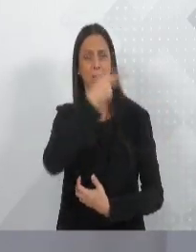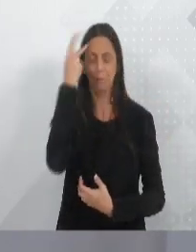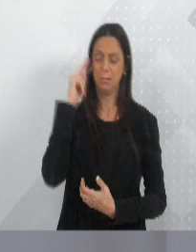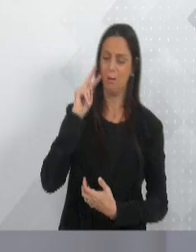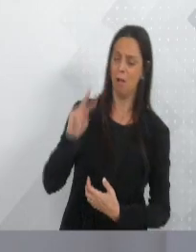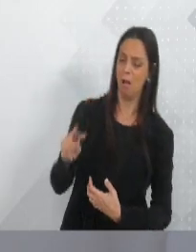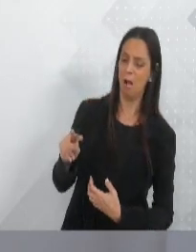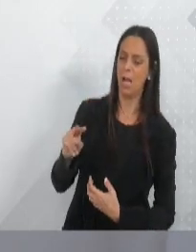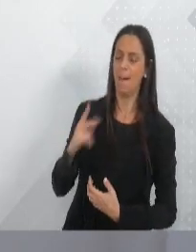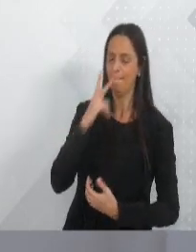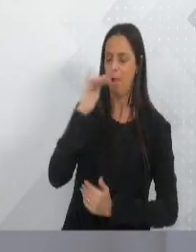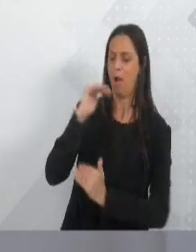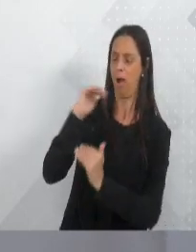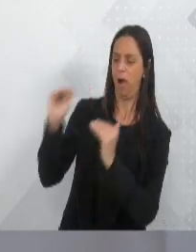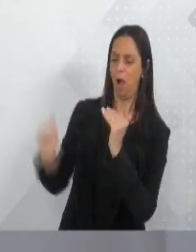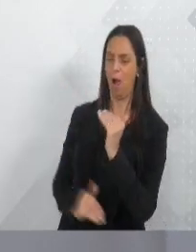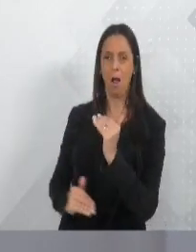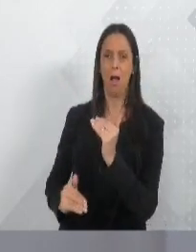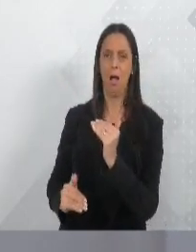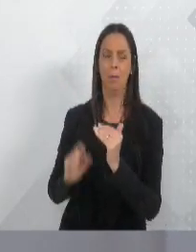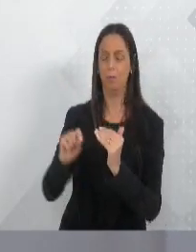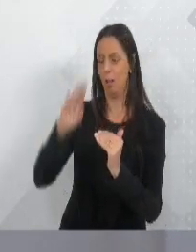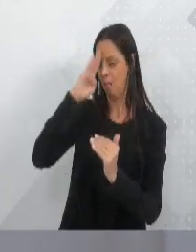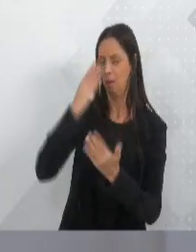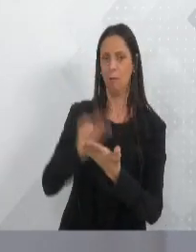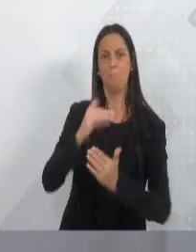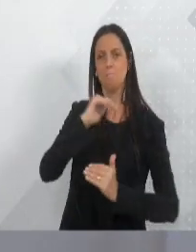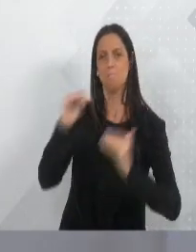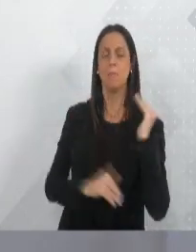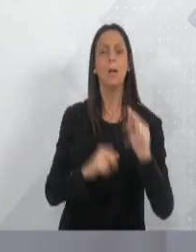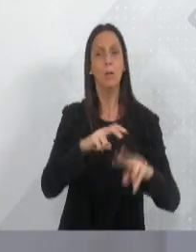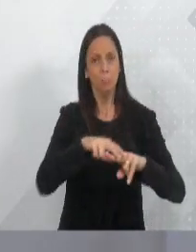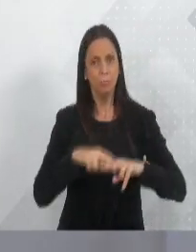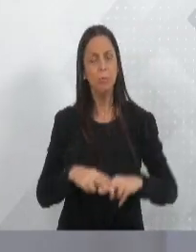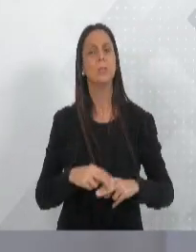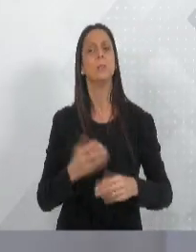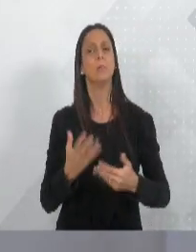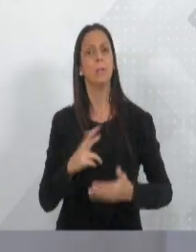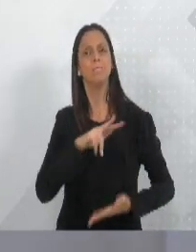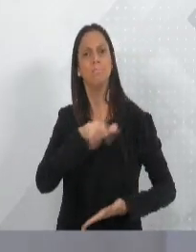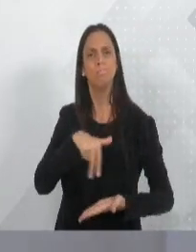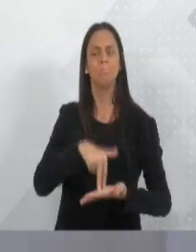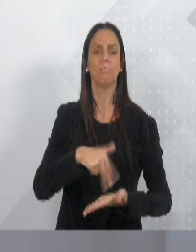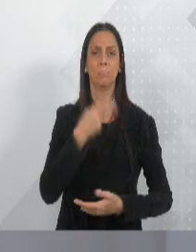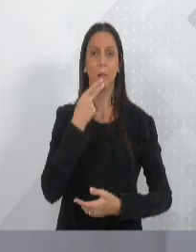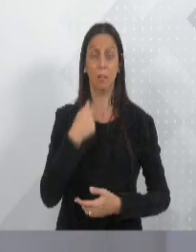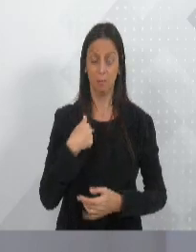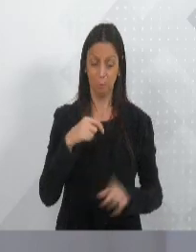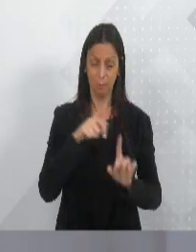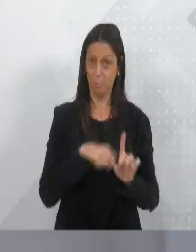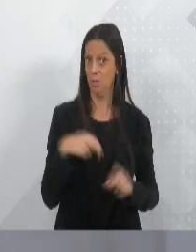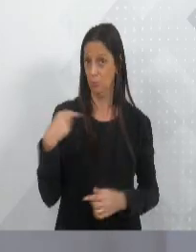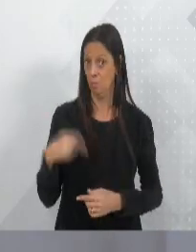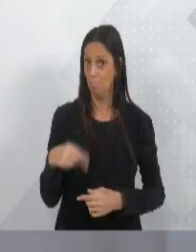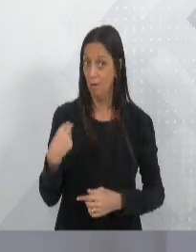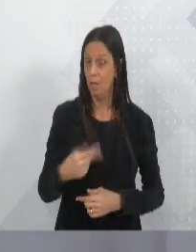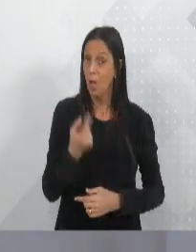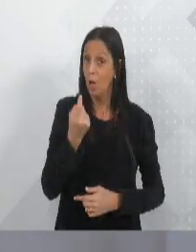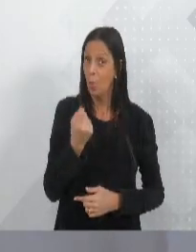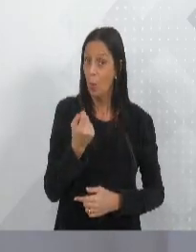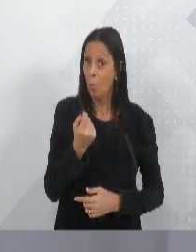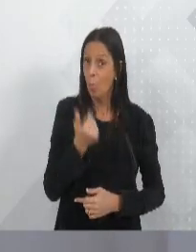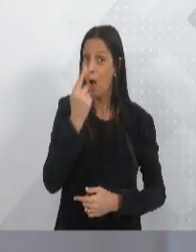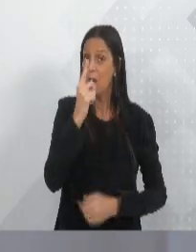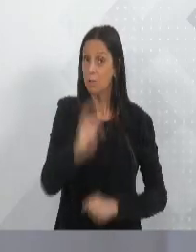outra pessoa representa ou aquilo que ela acredita e é por isso que eu fiz questão de falar porque eu estou aqui no mês de novembro depois de praticamente um ano